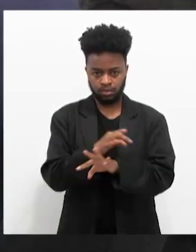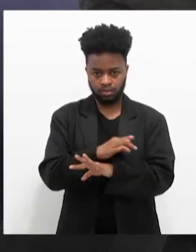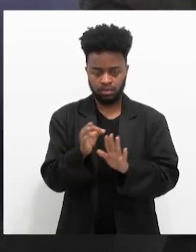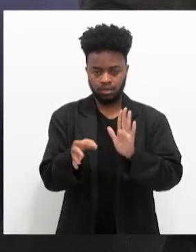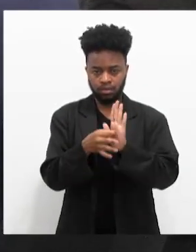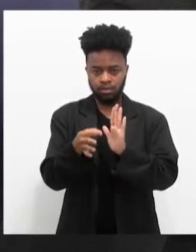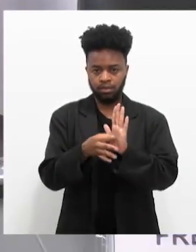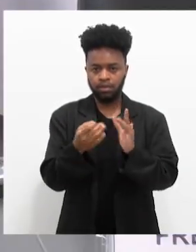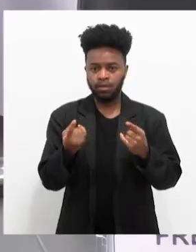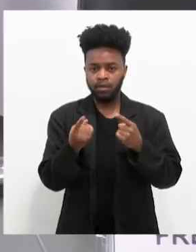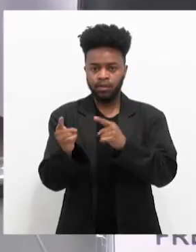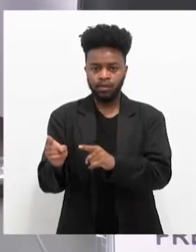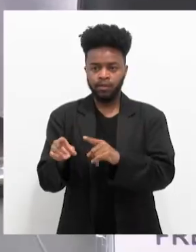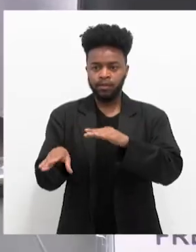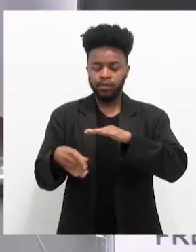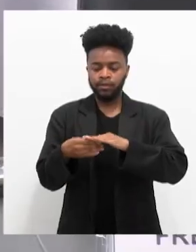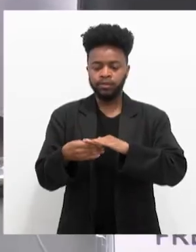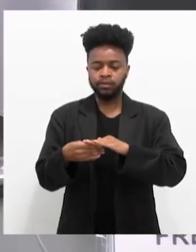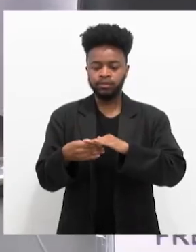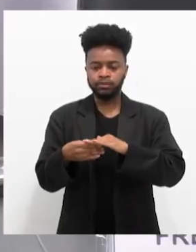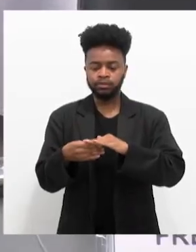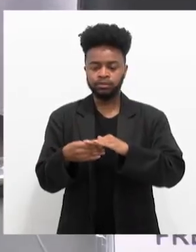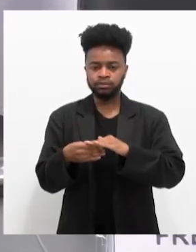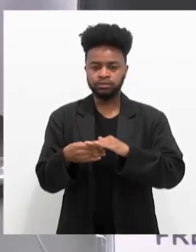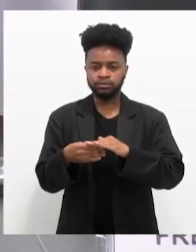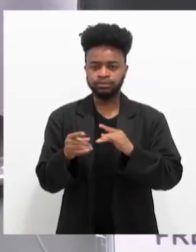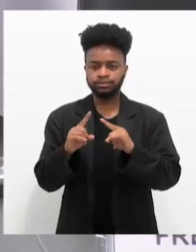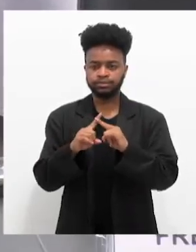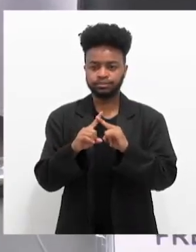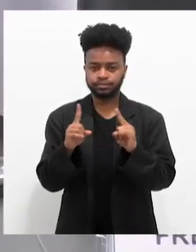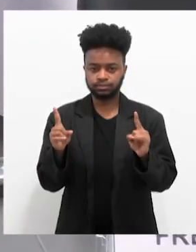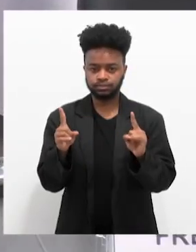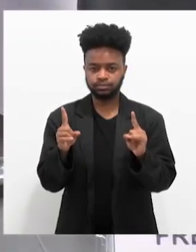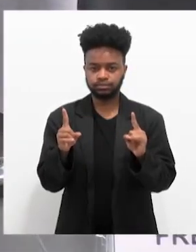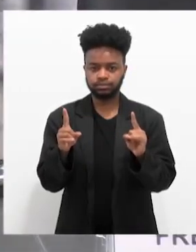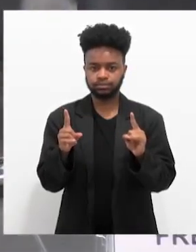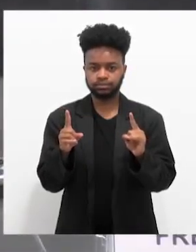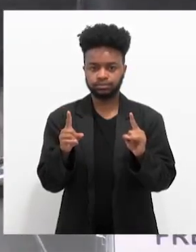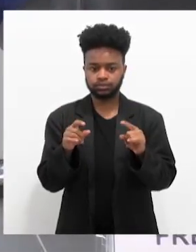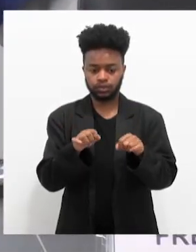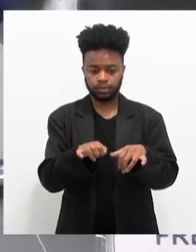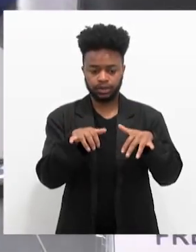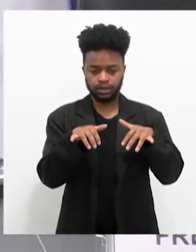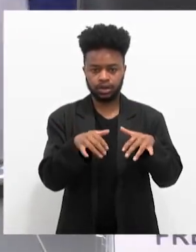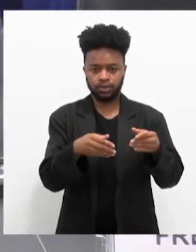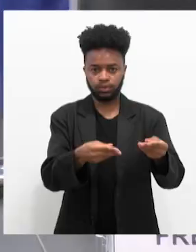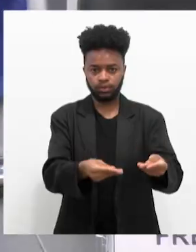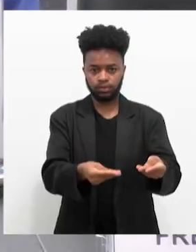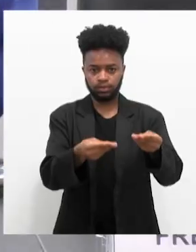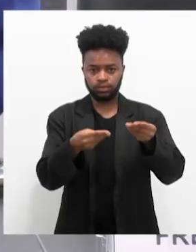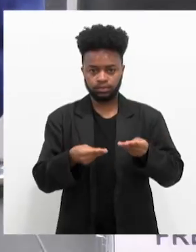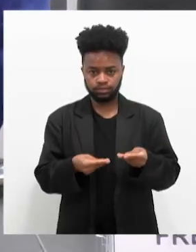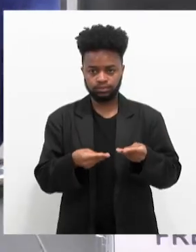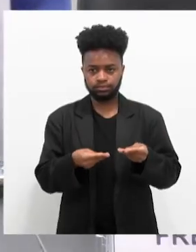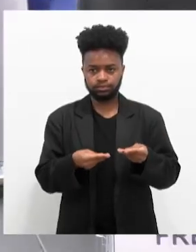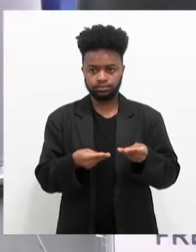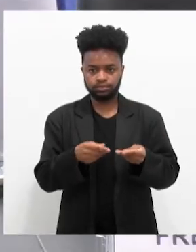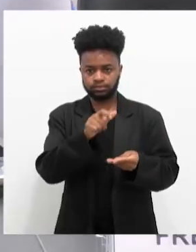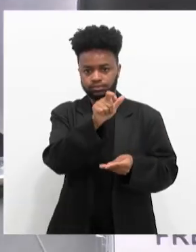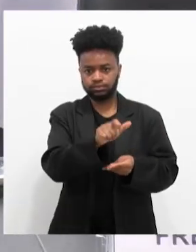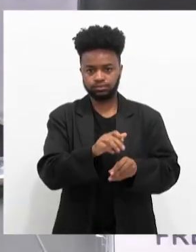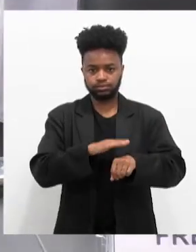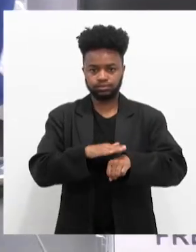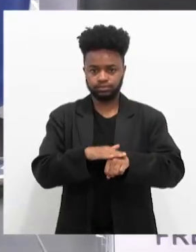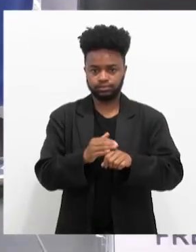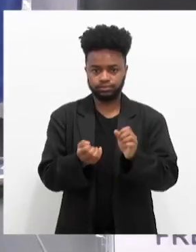contrário às emendas, a gente já está em fase de emendas, mas ele veio do plenário solicitando, pelo autor do projeto